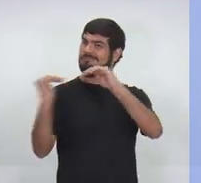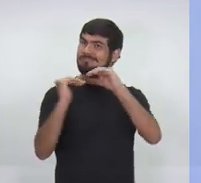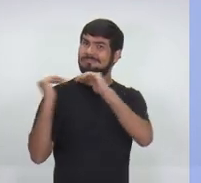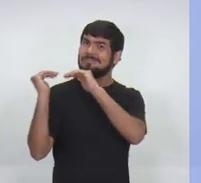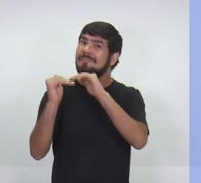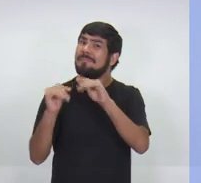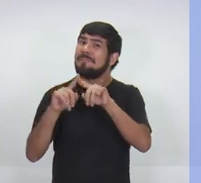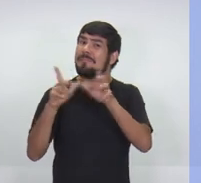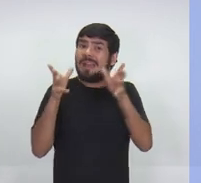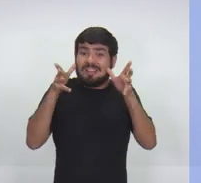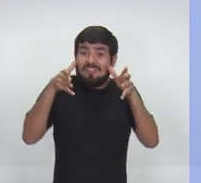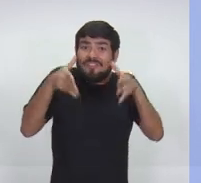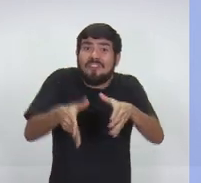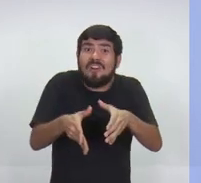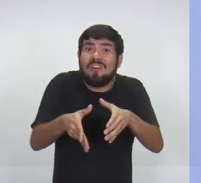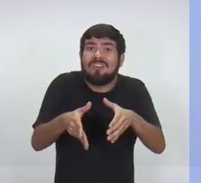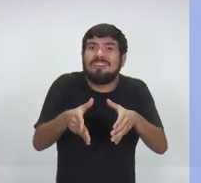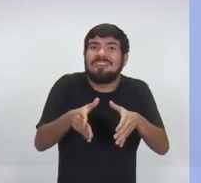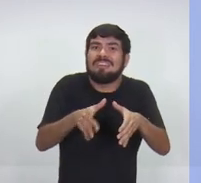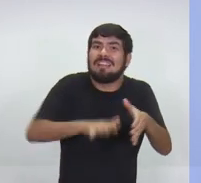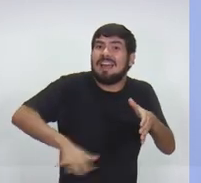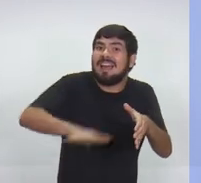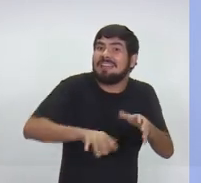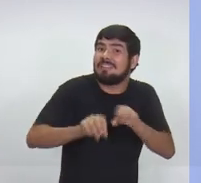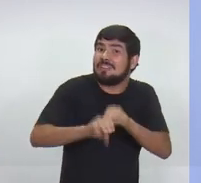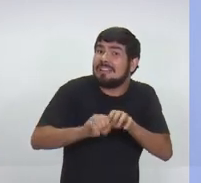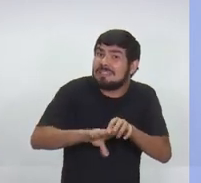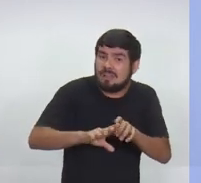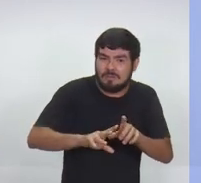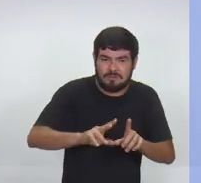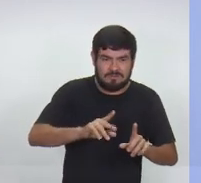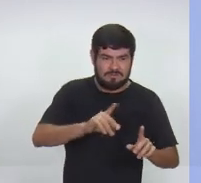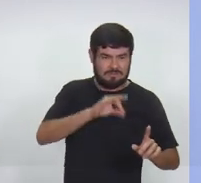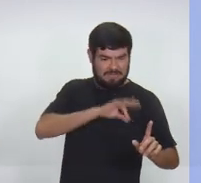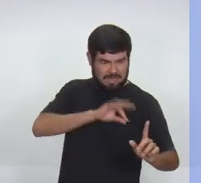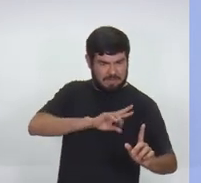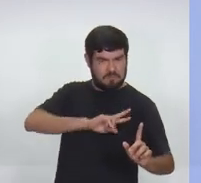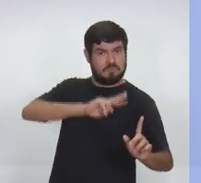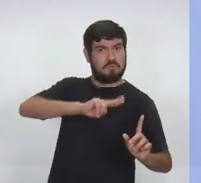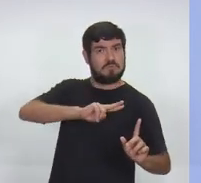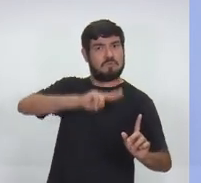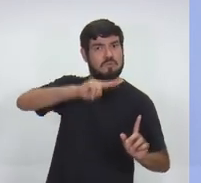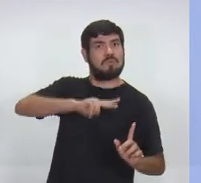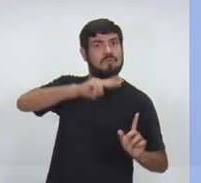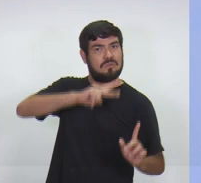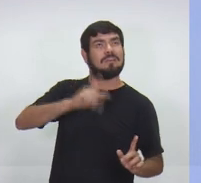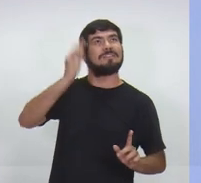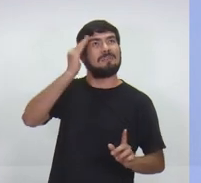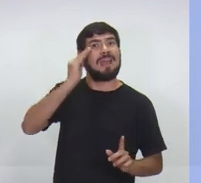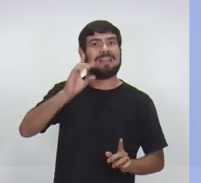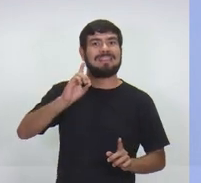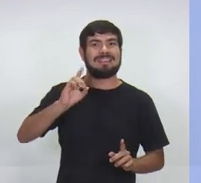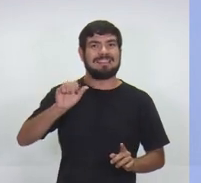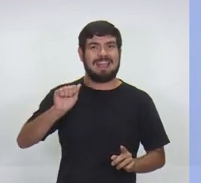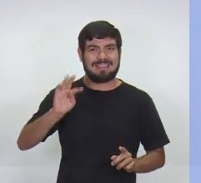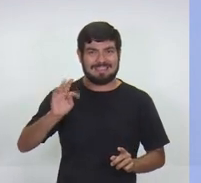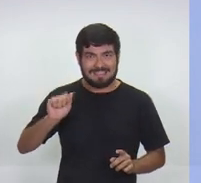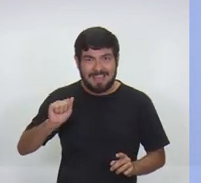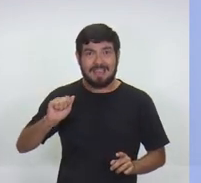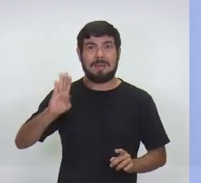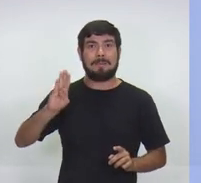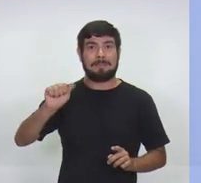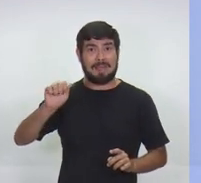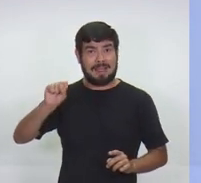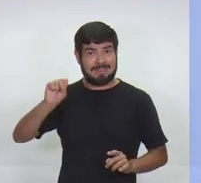além de fazer um plano de carreira ele saber o dia que tinha data base eu pagava o 14º 15º